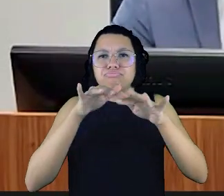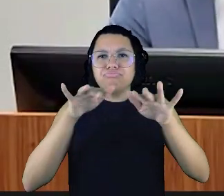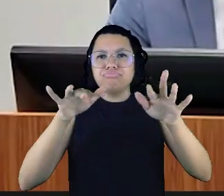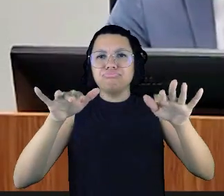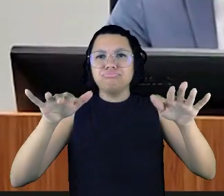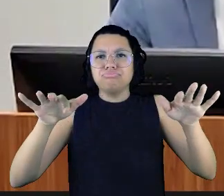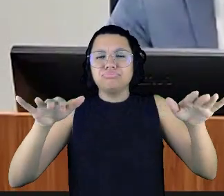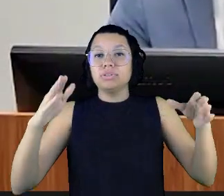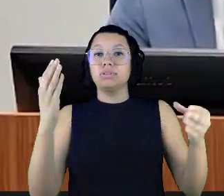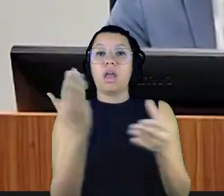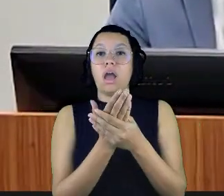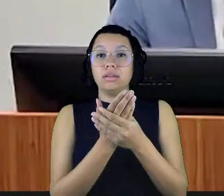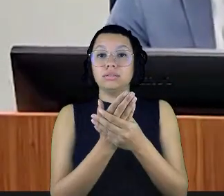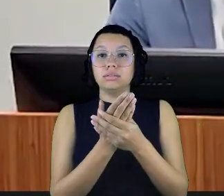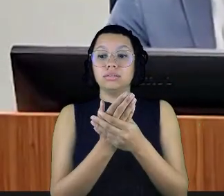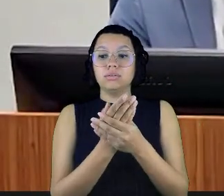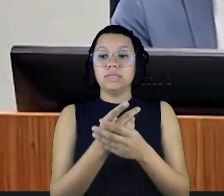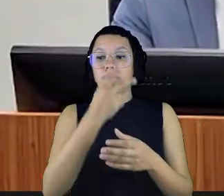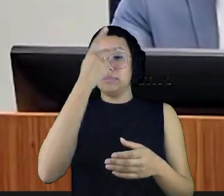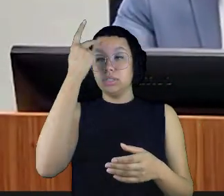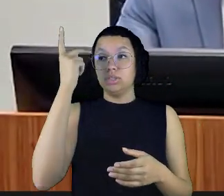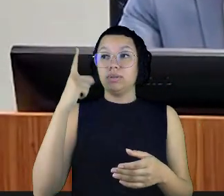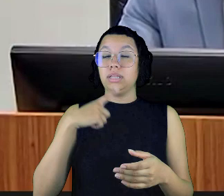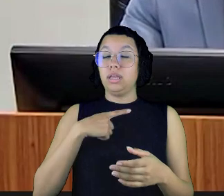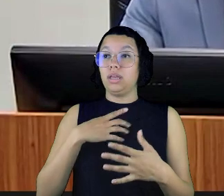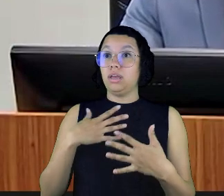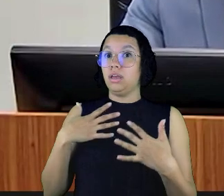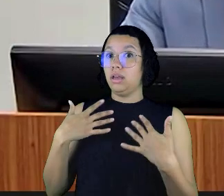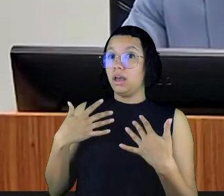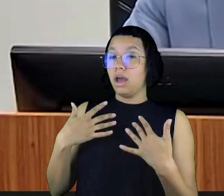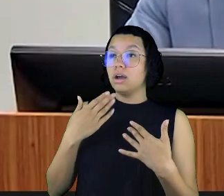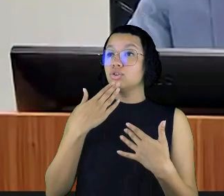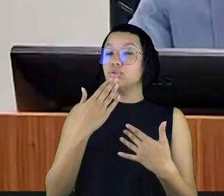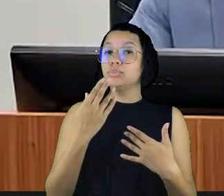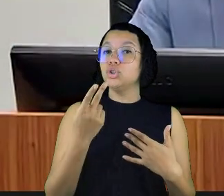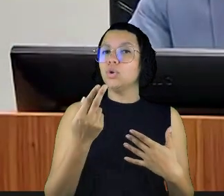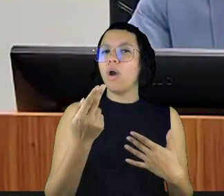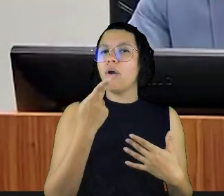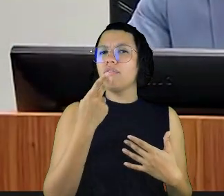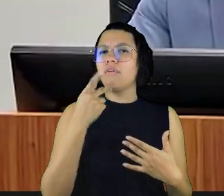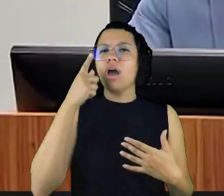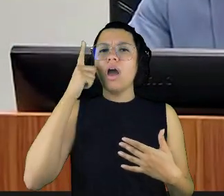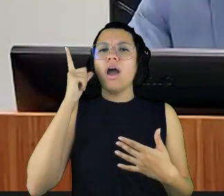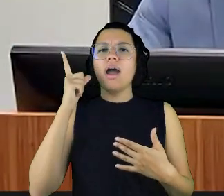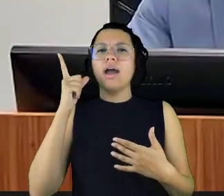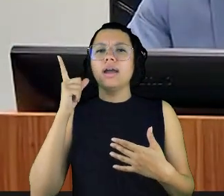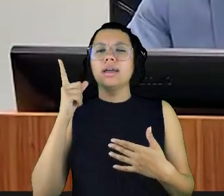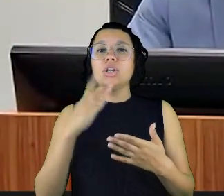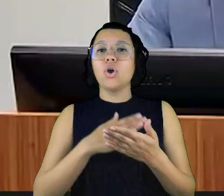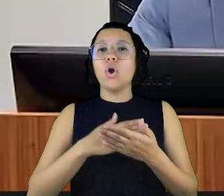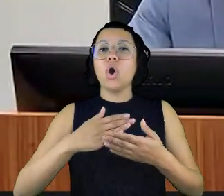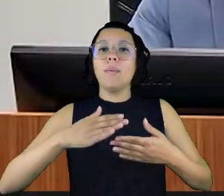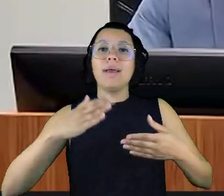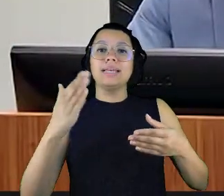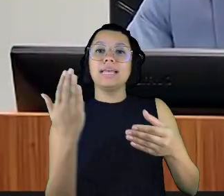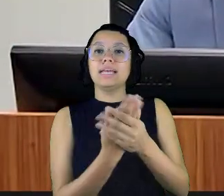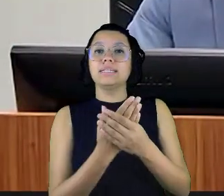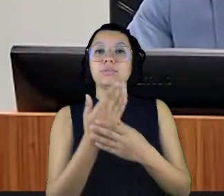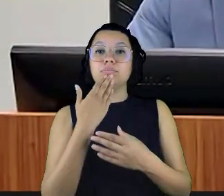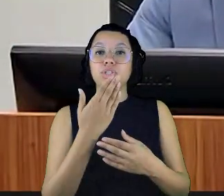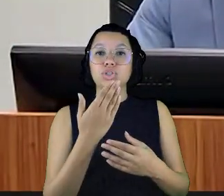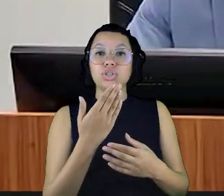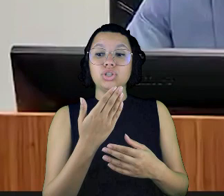de pedir aquilo que eu comentei ontem, Renato. Ele propõe a ação para pedir para o juízo fazer o Serasa para